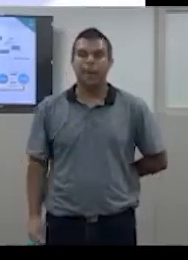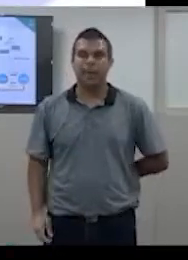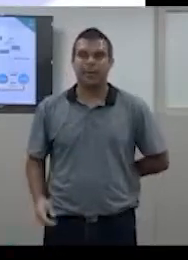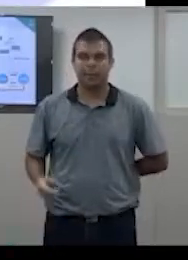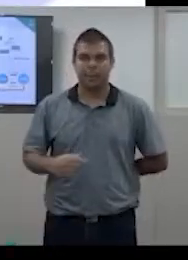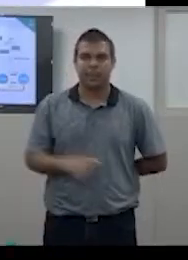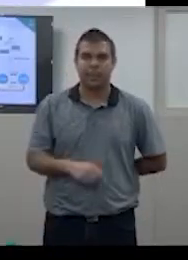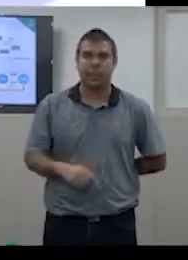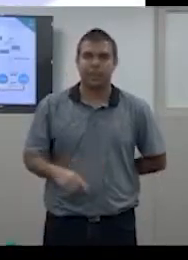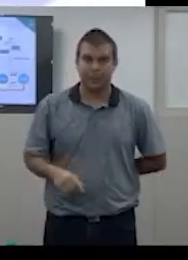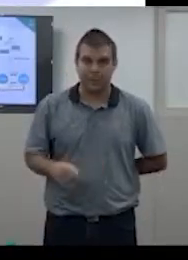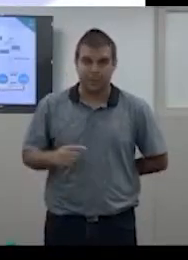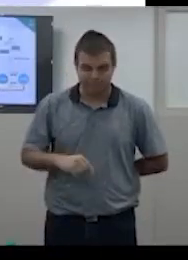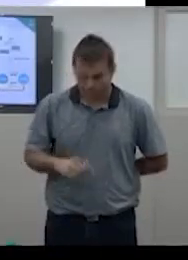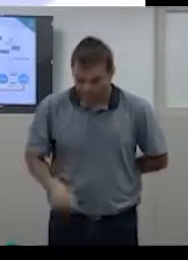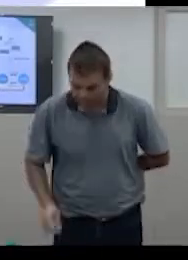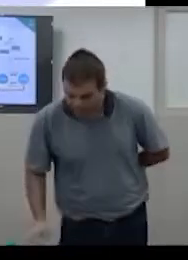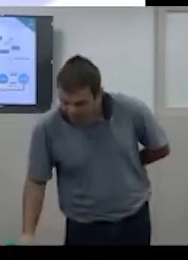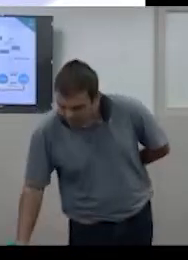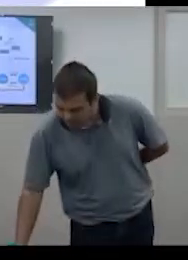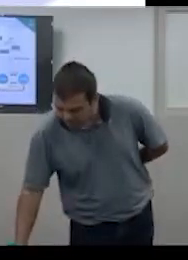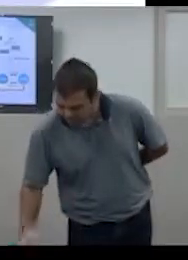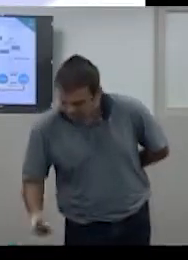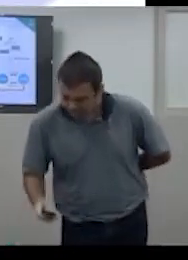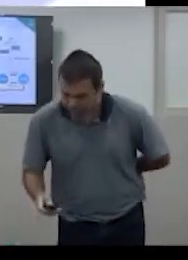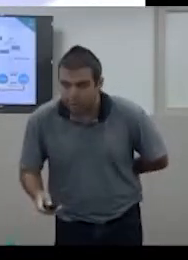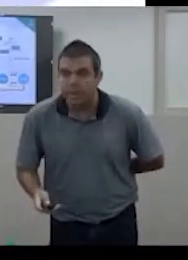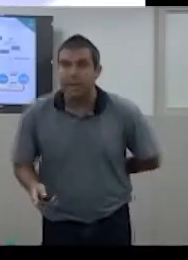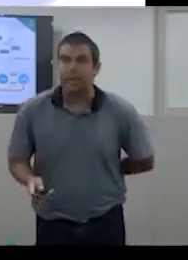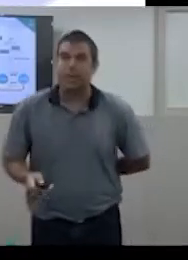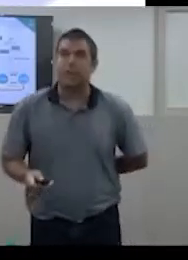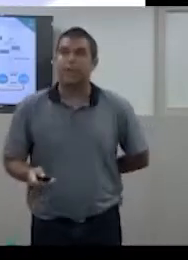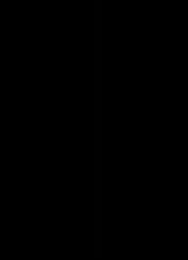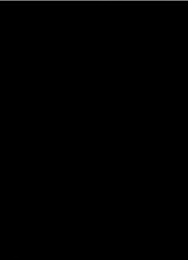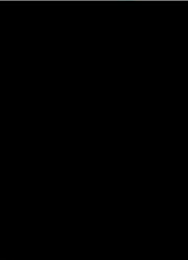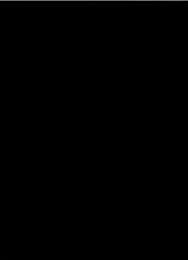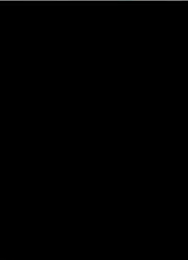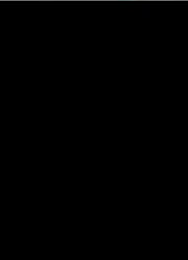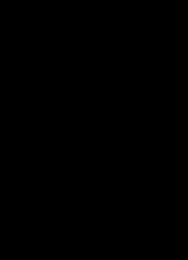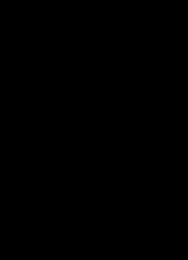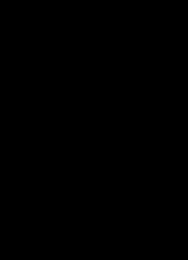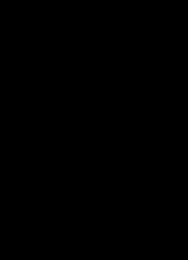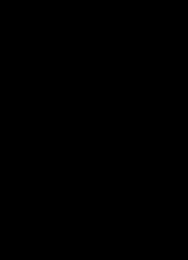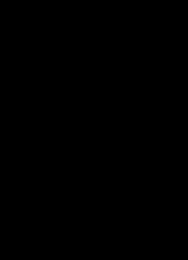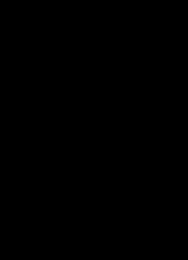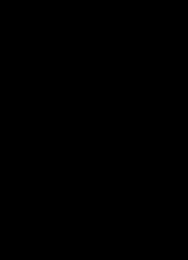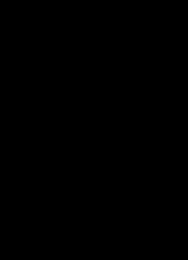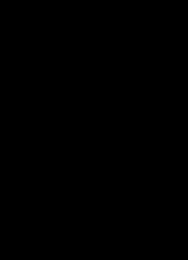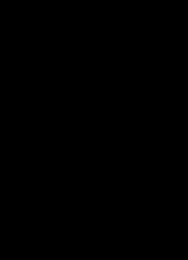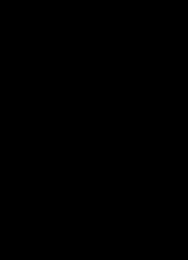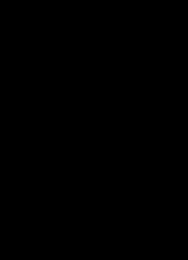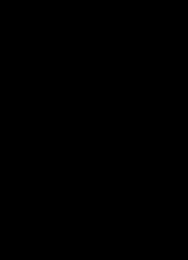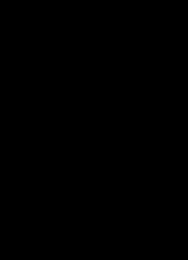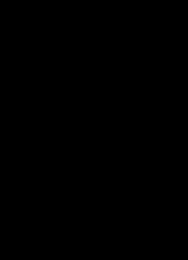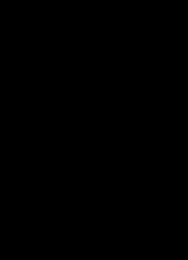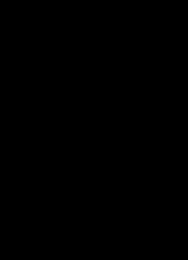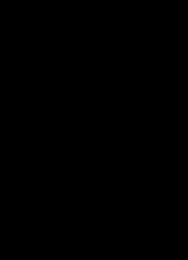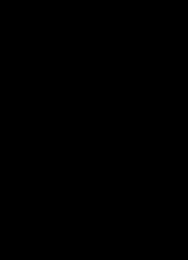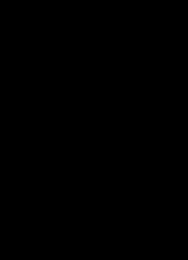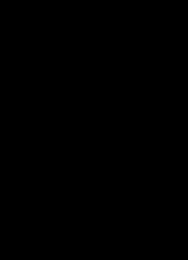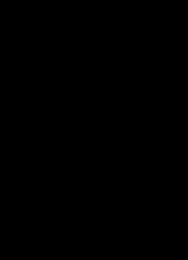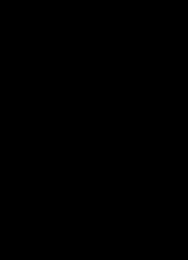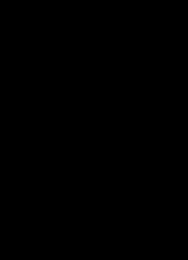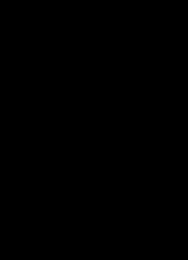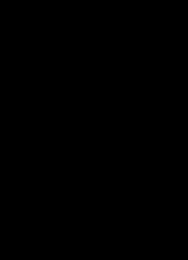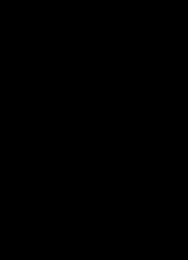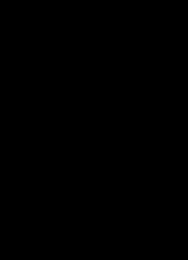porque sofreu o processo de calefação, certo? Então ali, ó, retornando ali para a gente ver a última etapa que tem ali, ó, quando a gente está